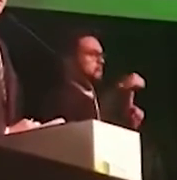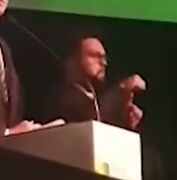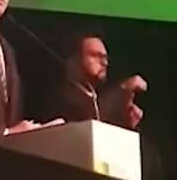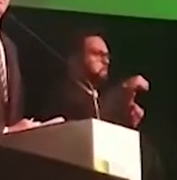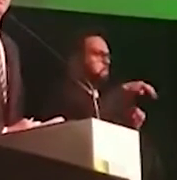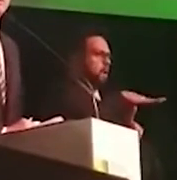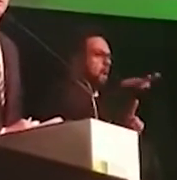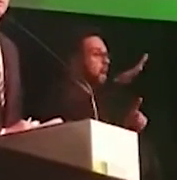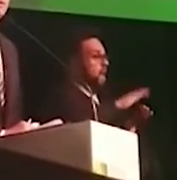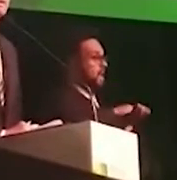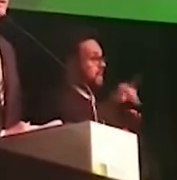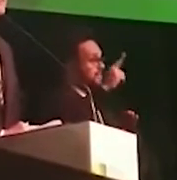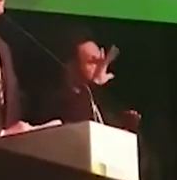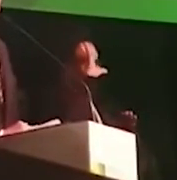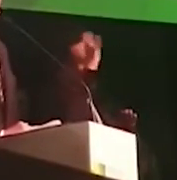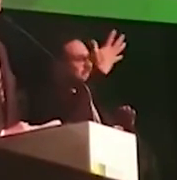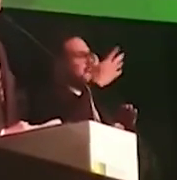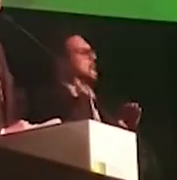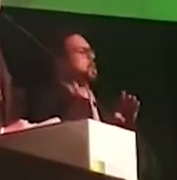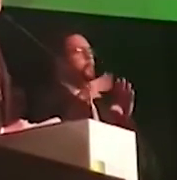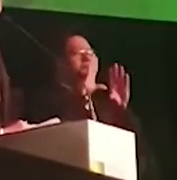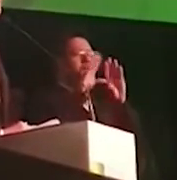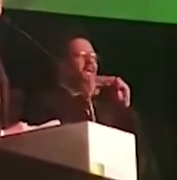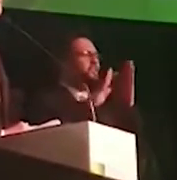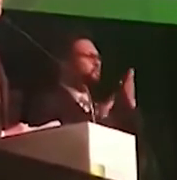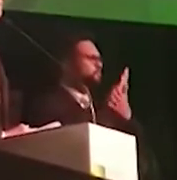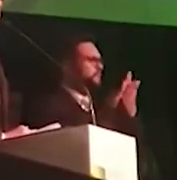que ele decide o cupom. Não interfira em nada.